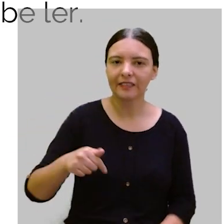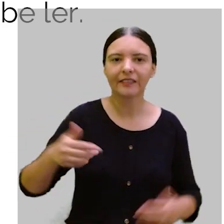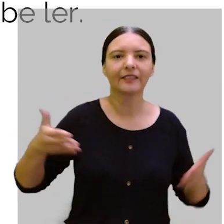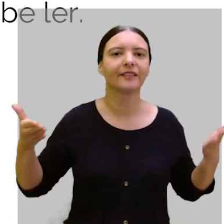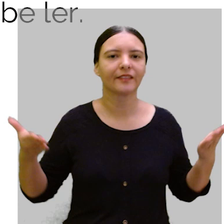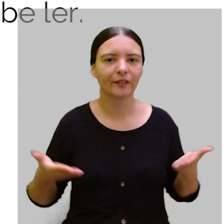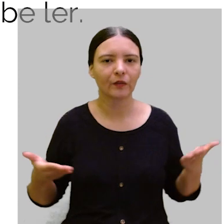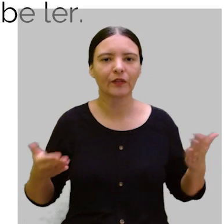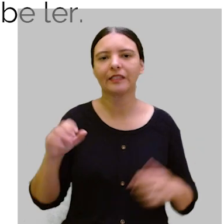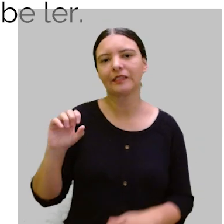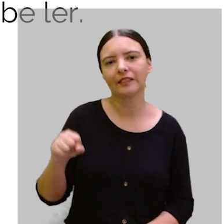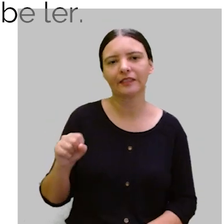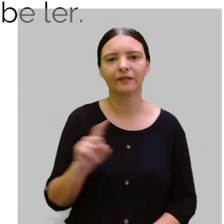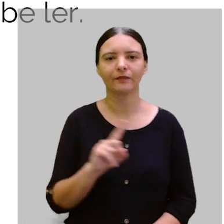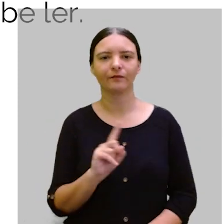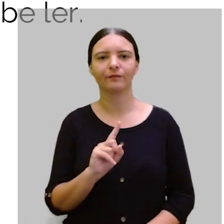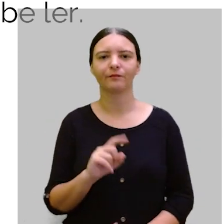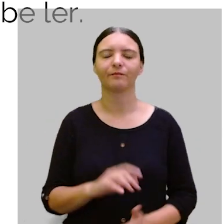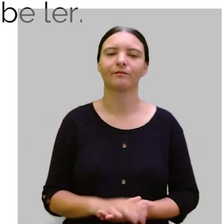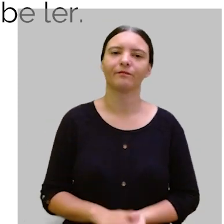agora ou não.